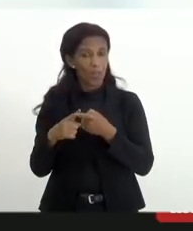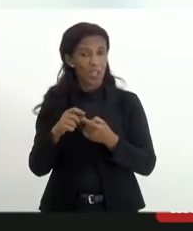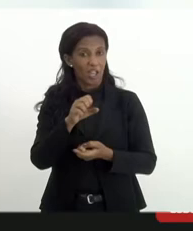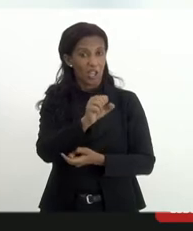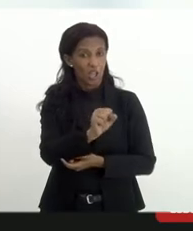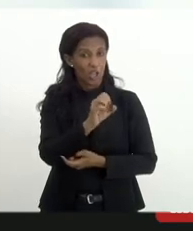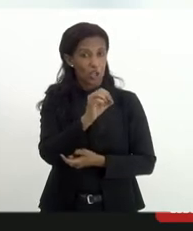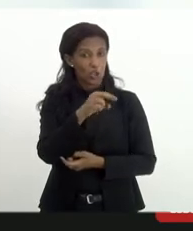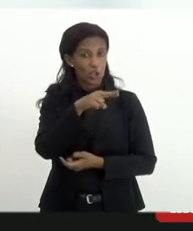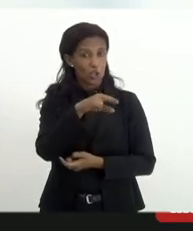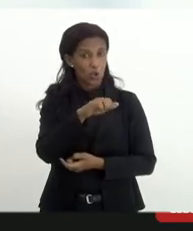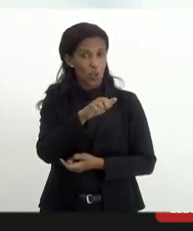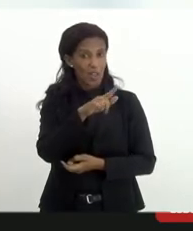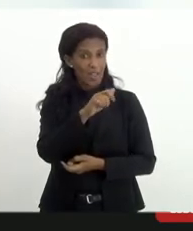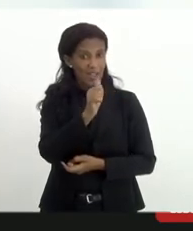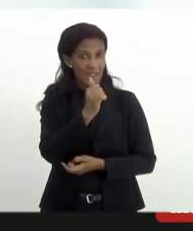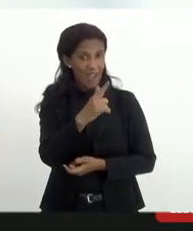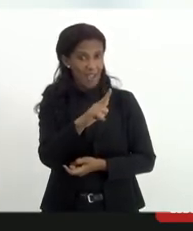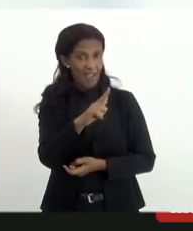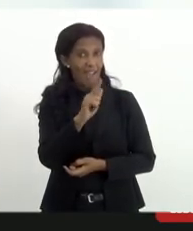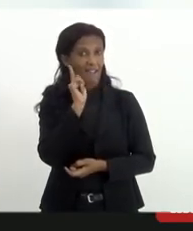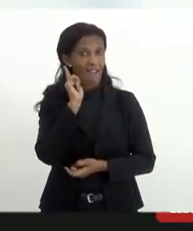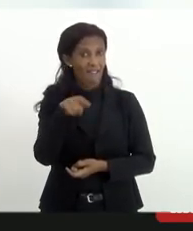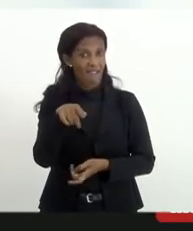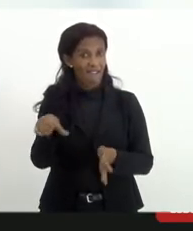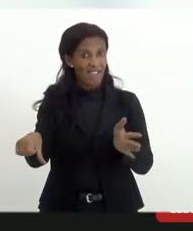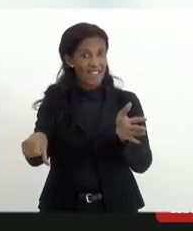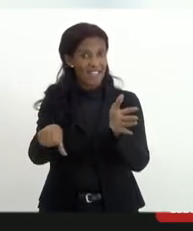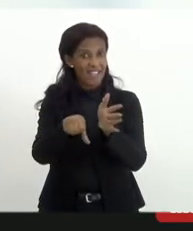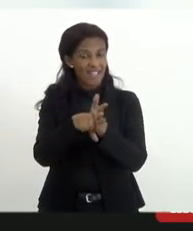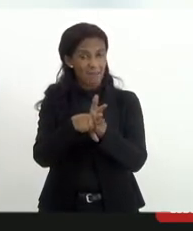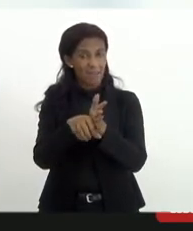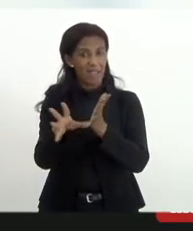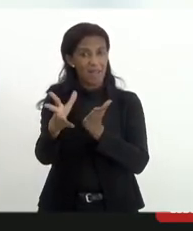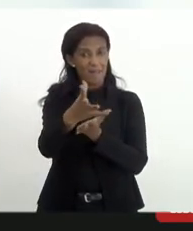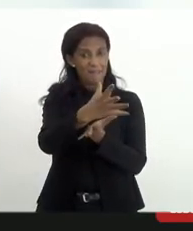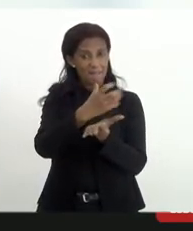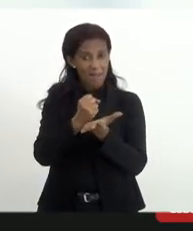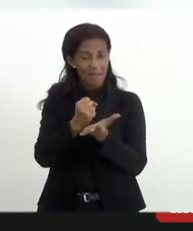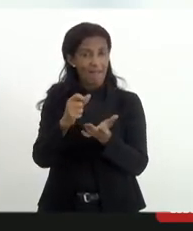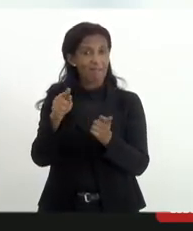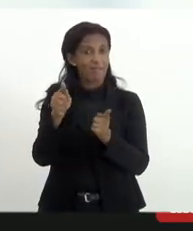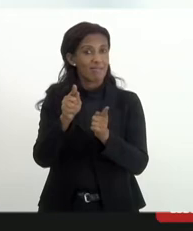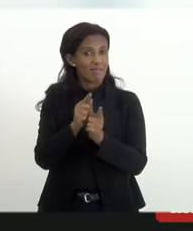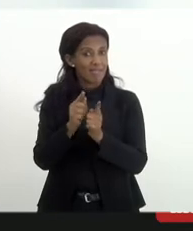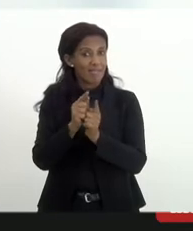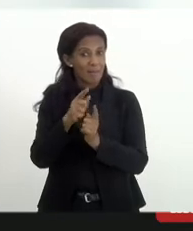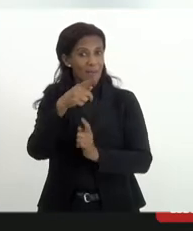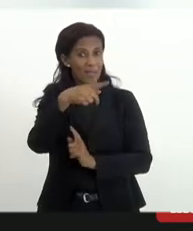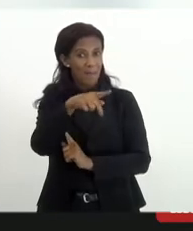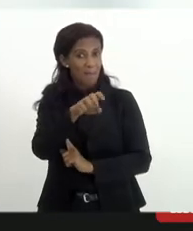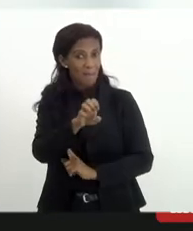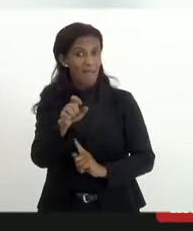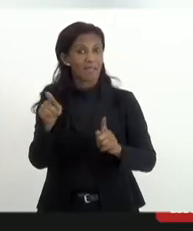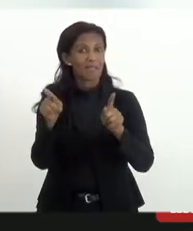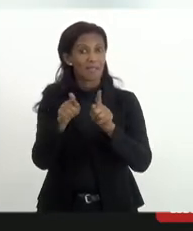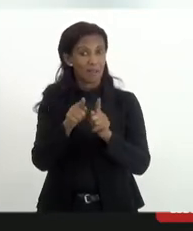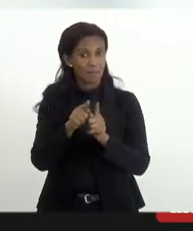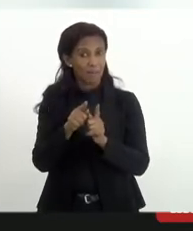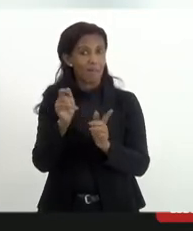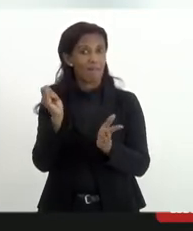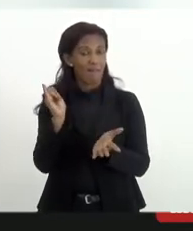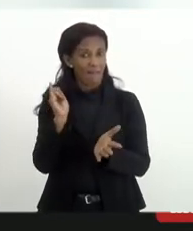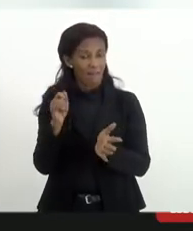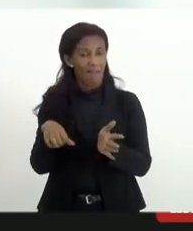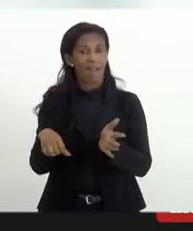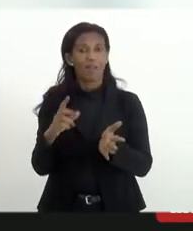tributária e apropriação indébita na área da PE também é crime.